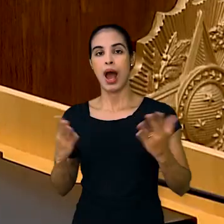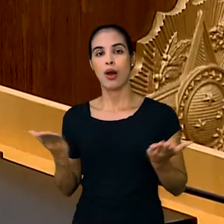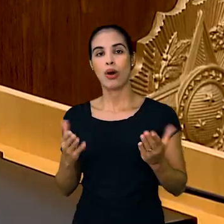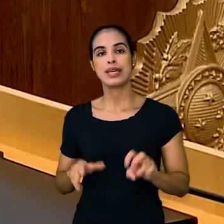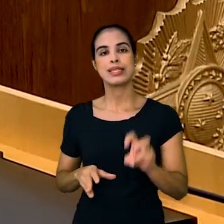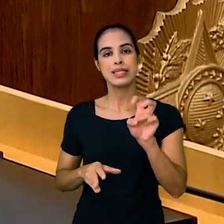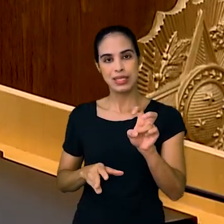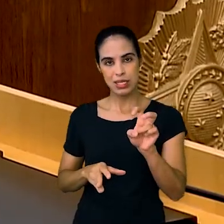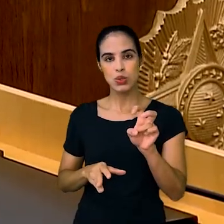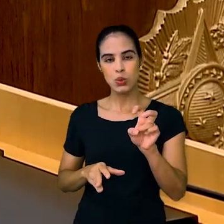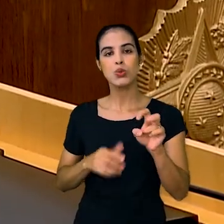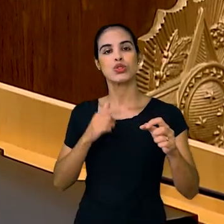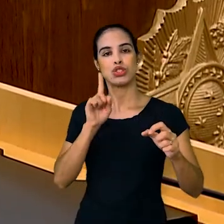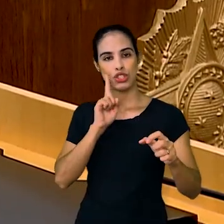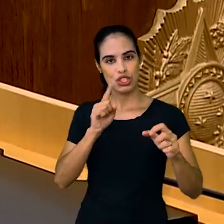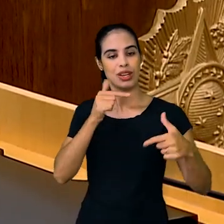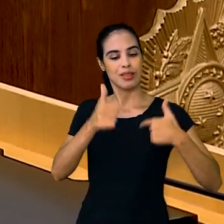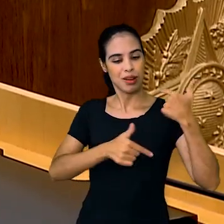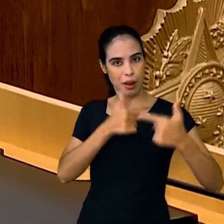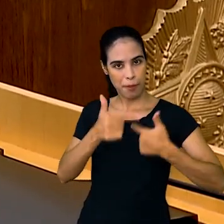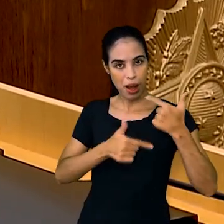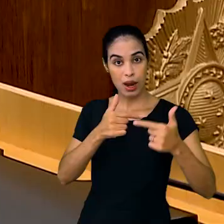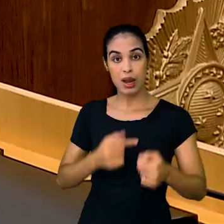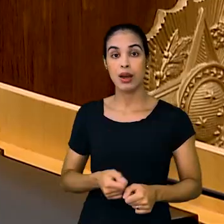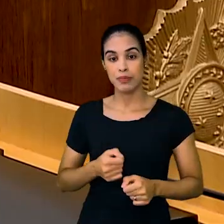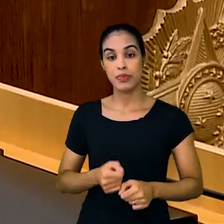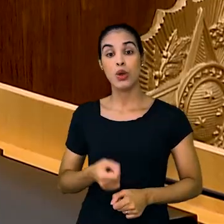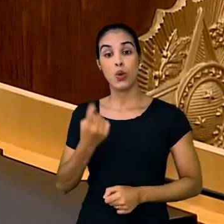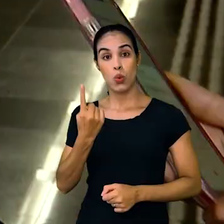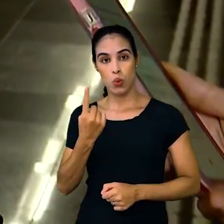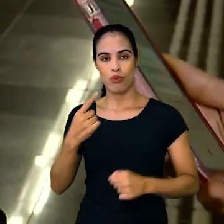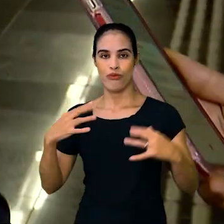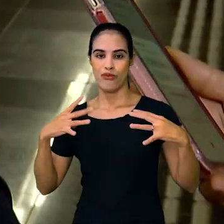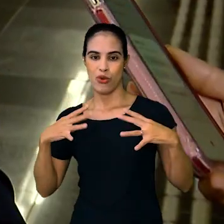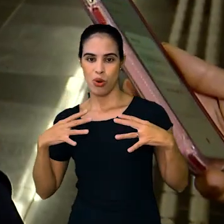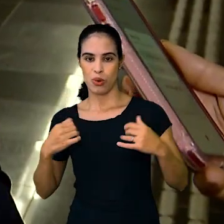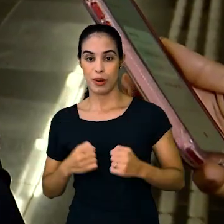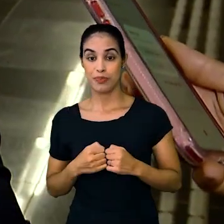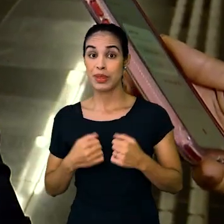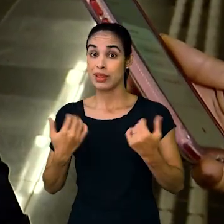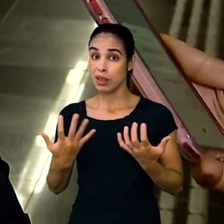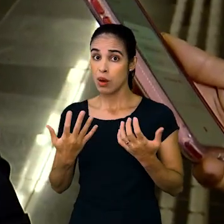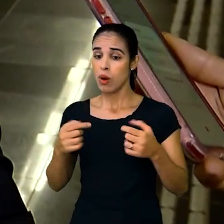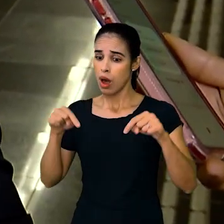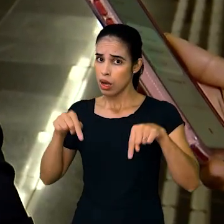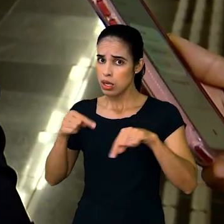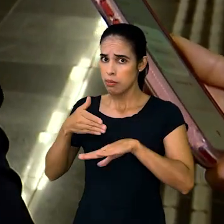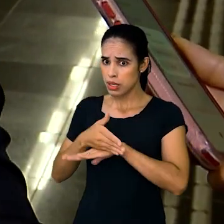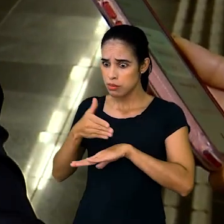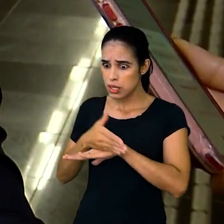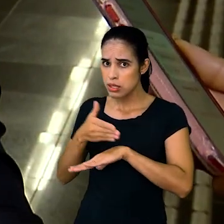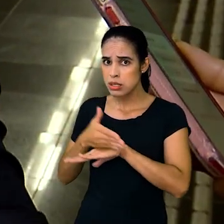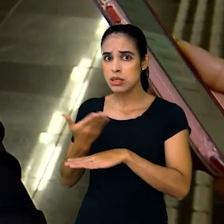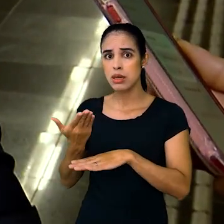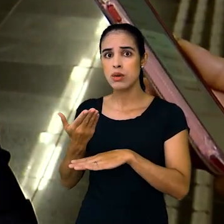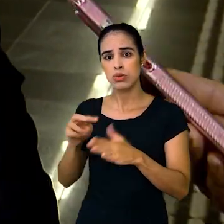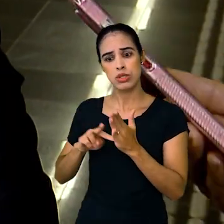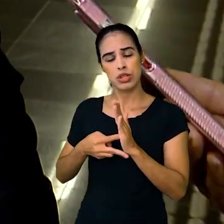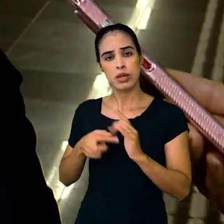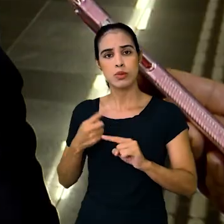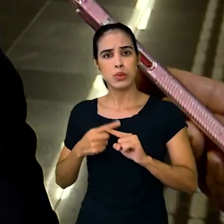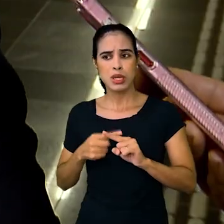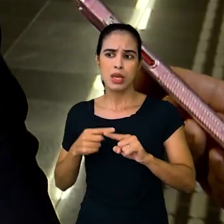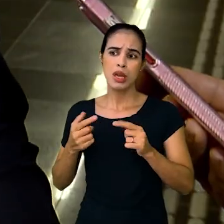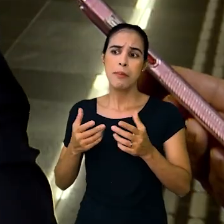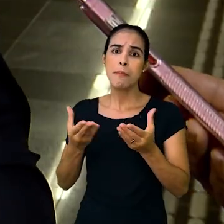5x1. A cada 5 dias trabalhados, 1 será de folga. Nosso movimento sindical entendeu que as pessoas estão adoecendo nos aeroportos. A gente